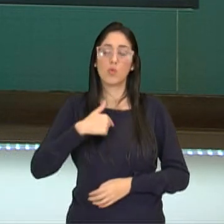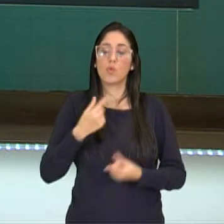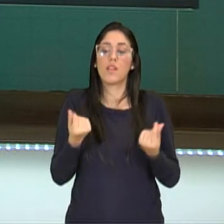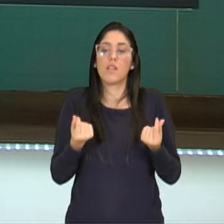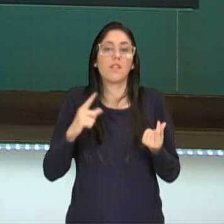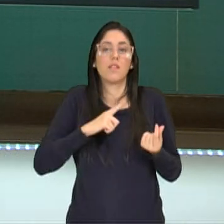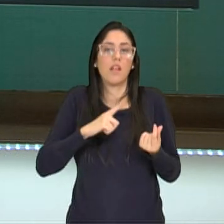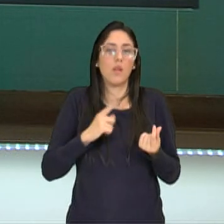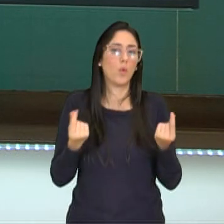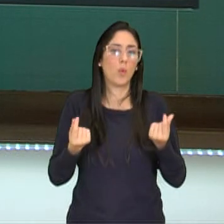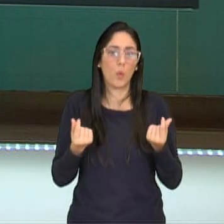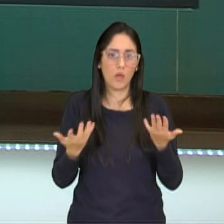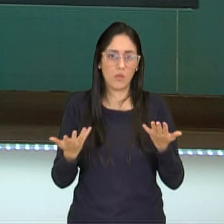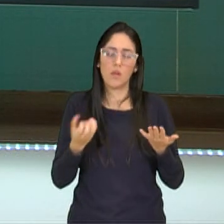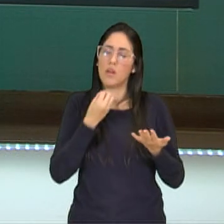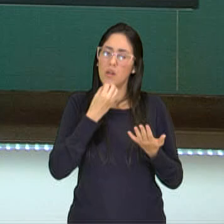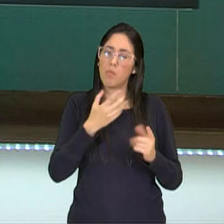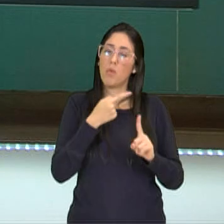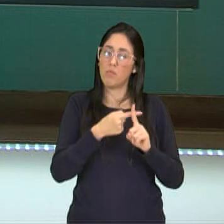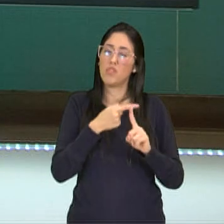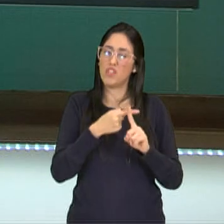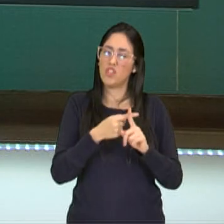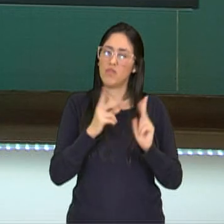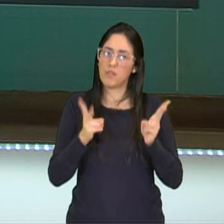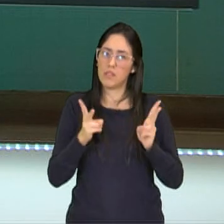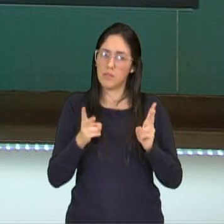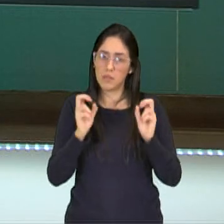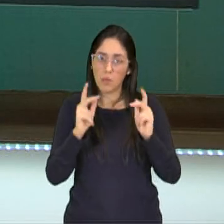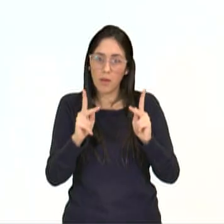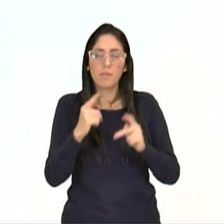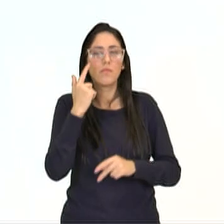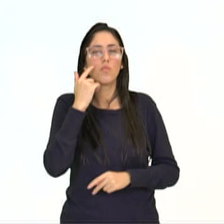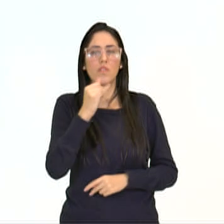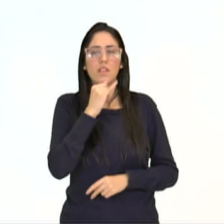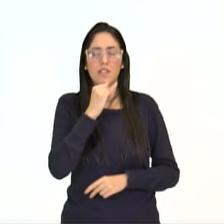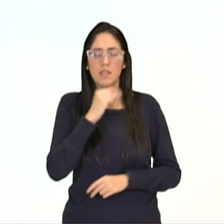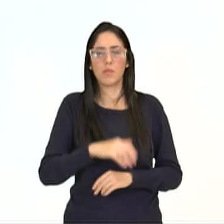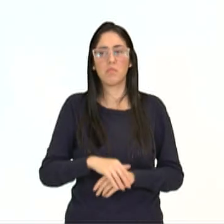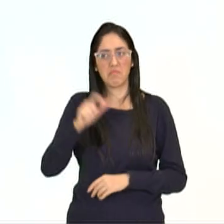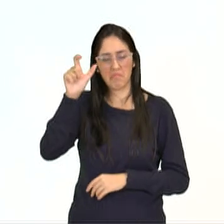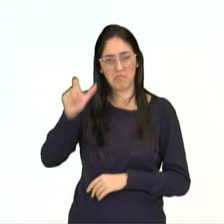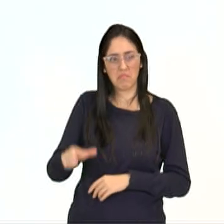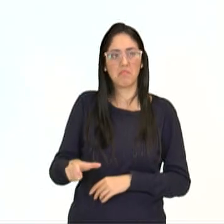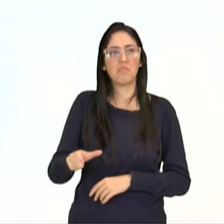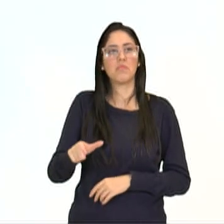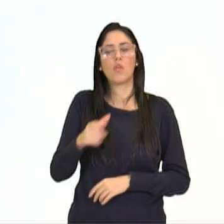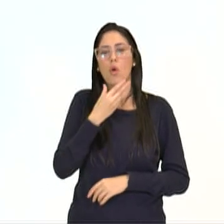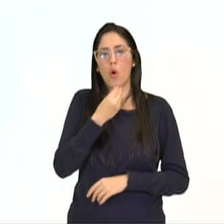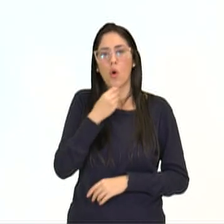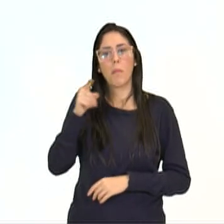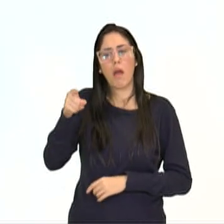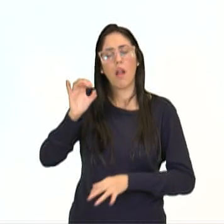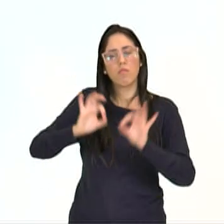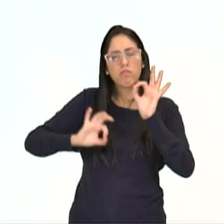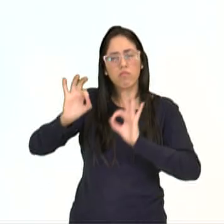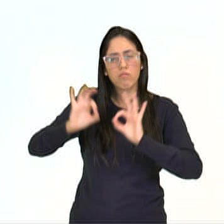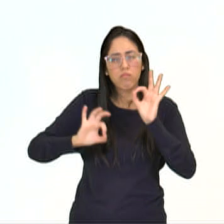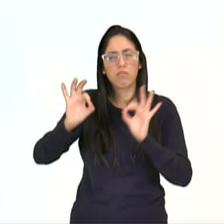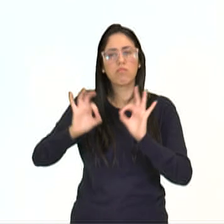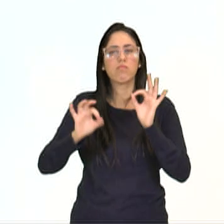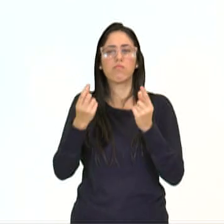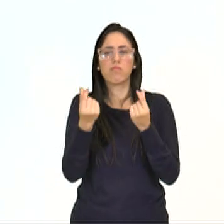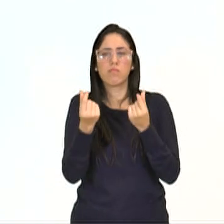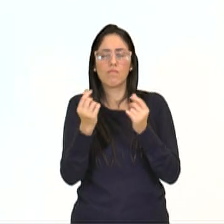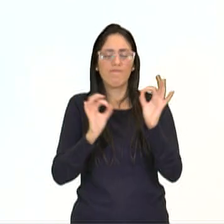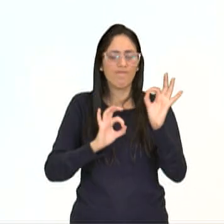ele ser positivo. Tranquilo? Vamos ver aqui um exemplo. Ó. Marcelo começou a se organizar-se financeiramente